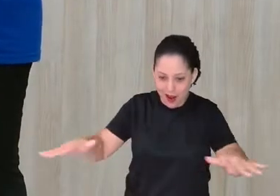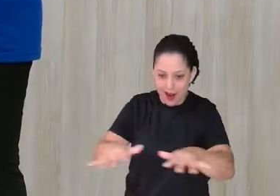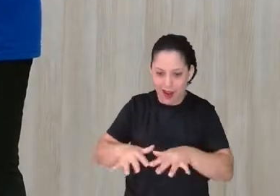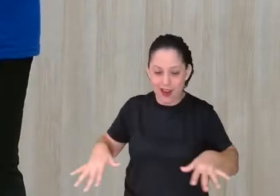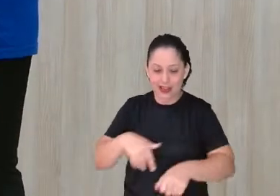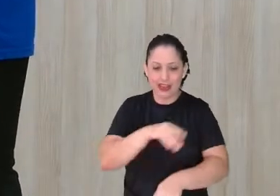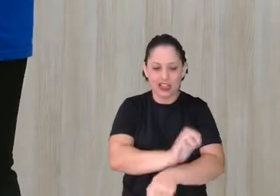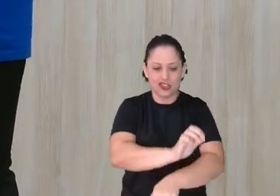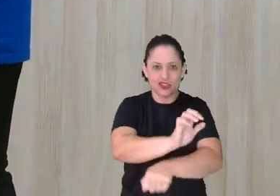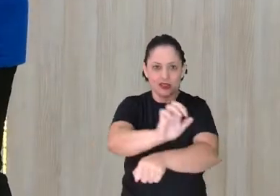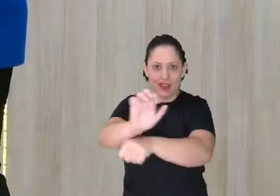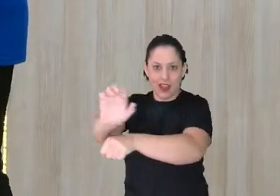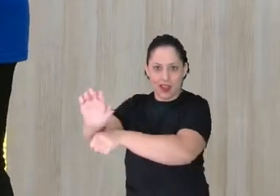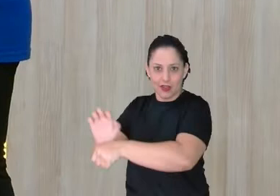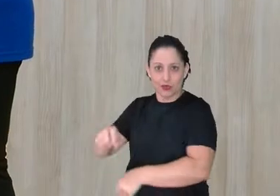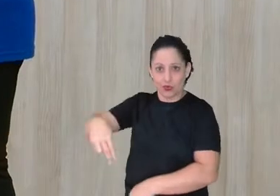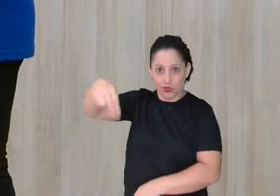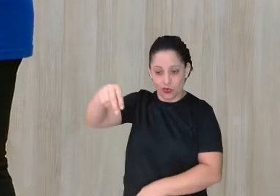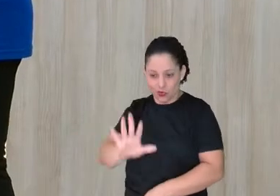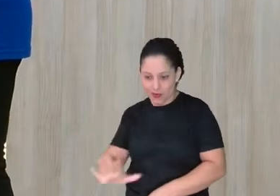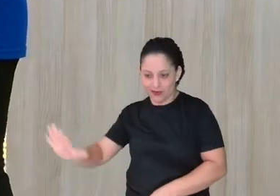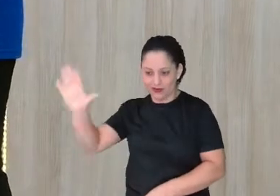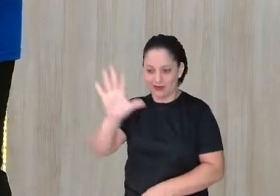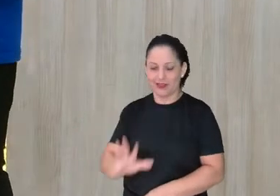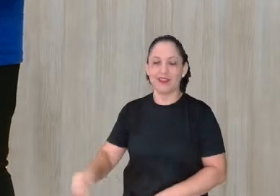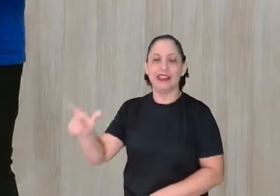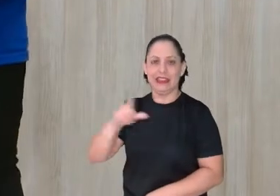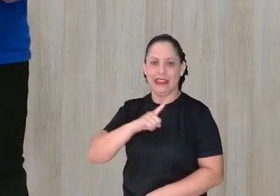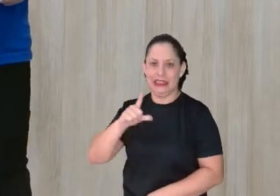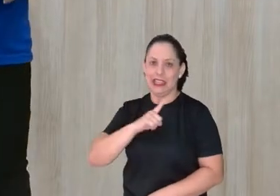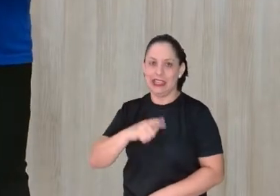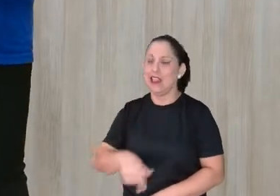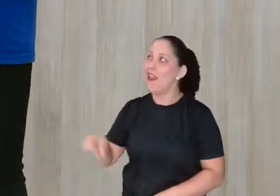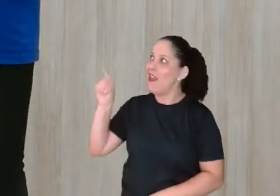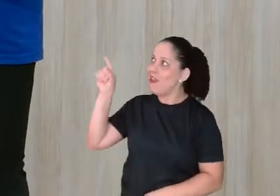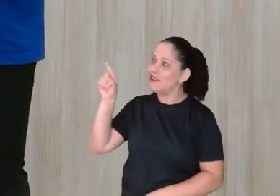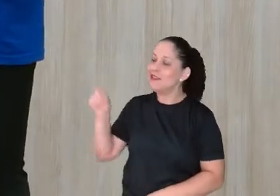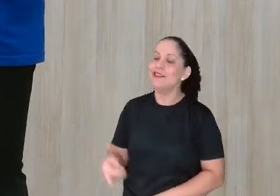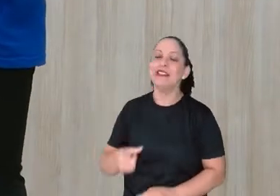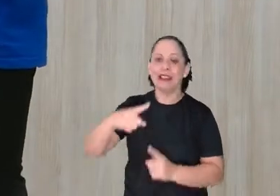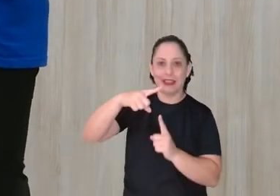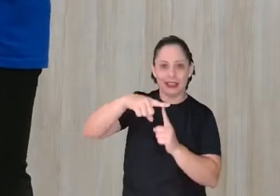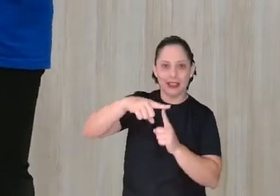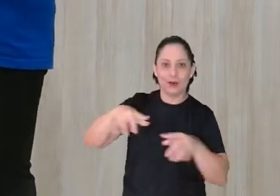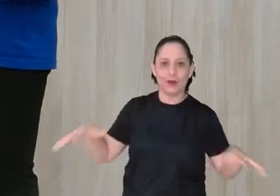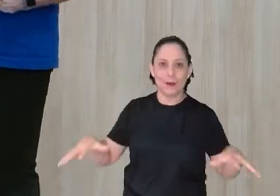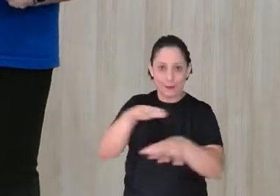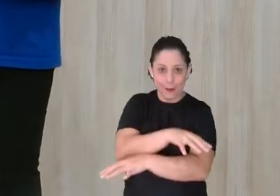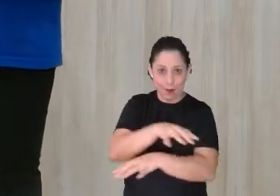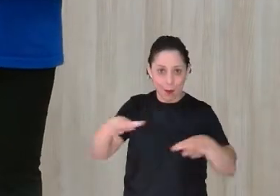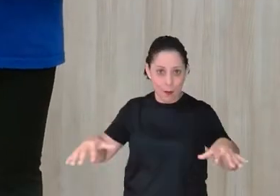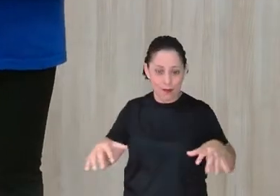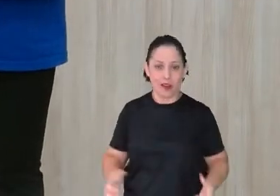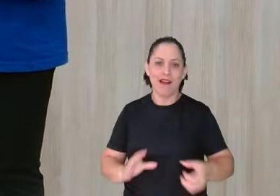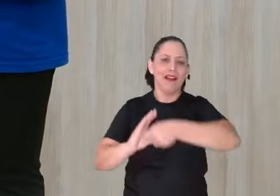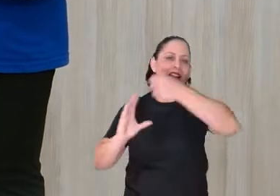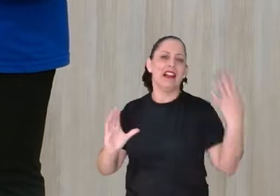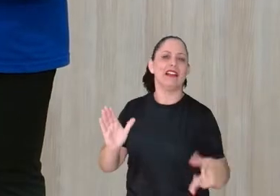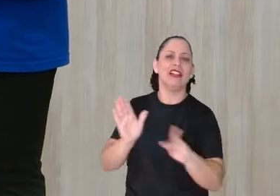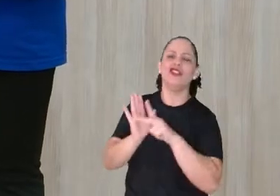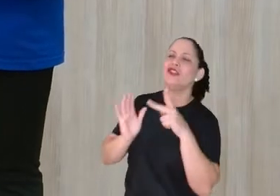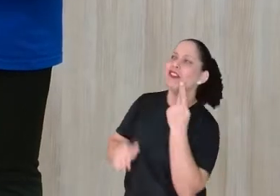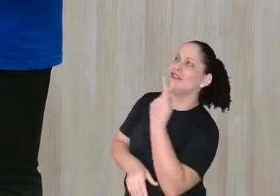que apresenta, que tem esse tipo de bioma. E aí, vamos ver algumas características em